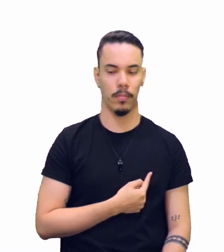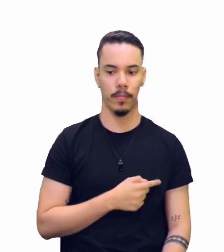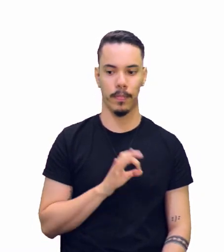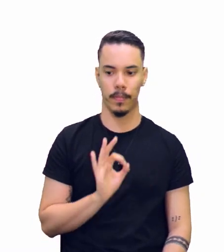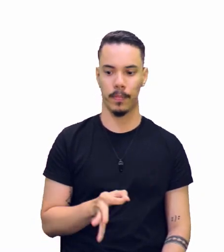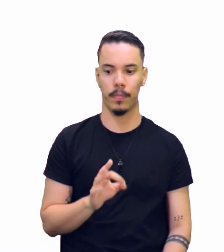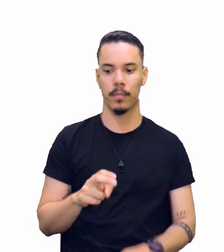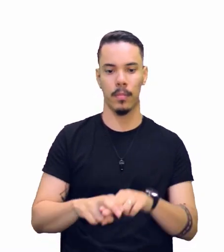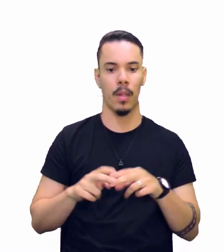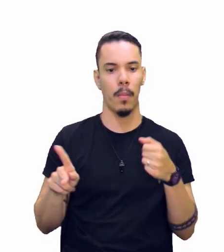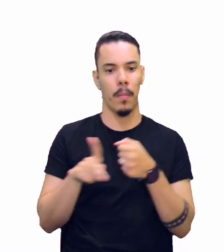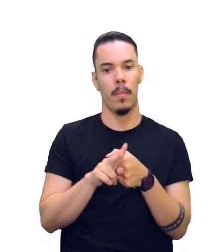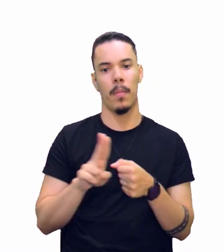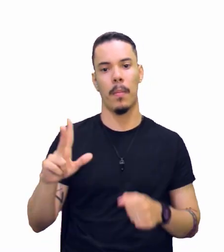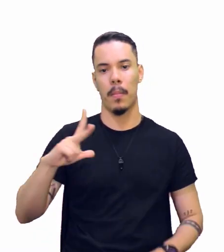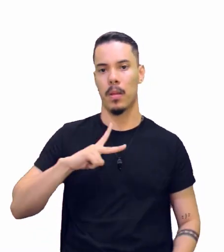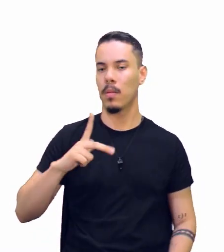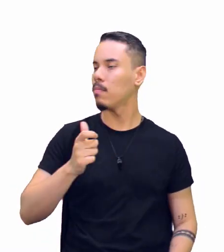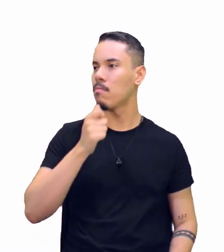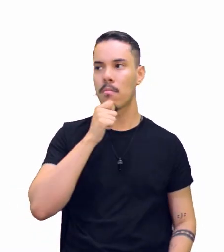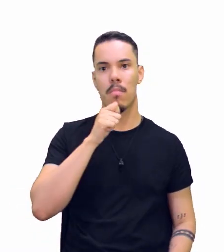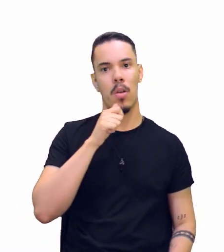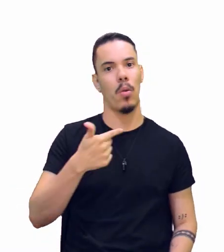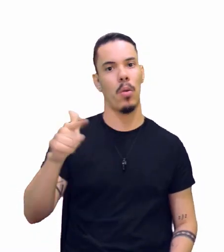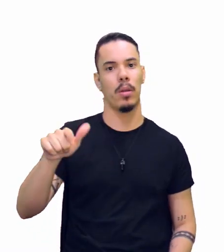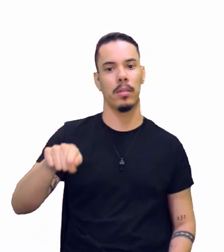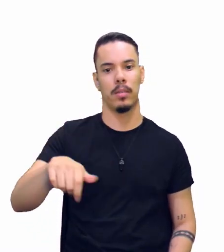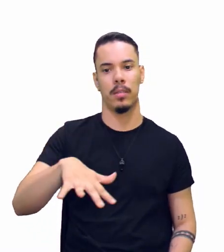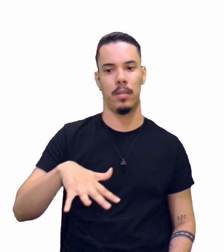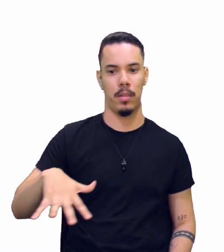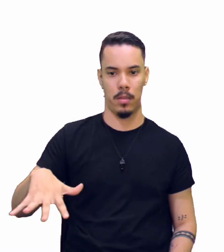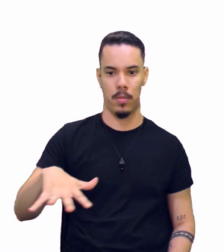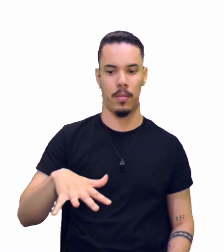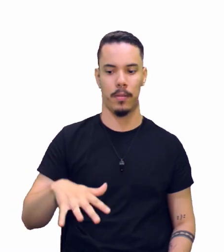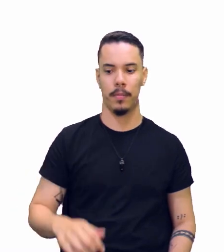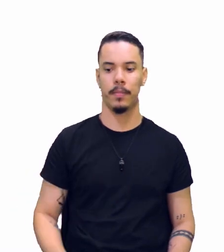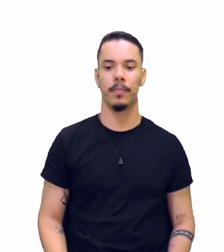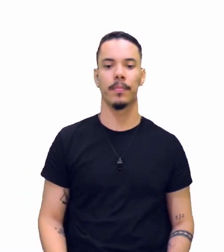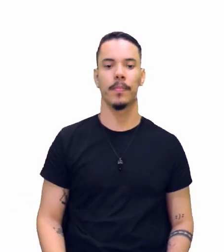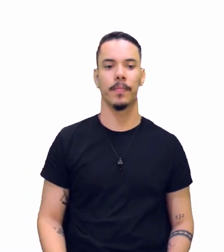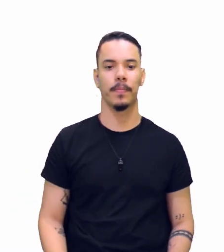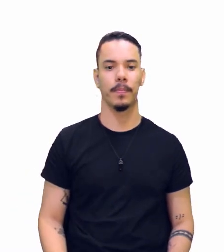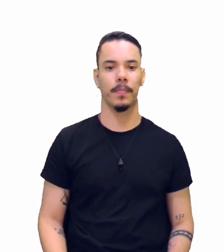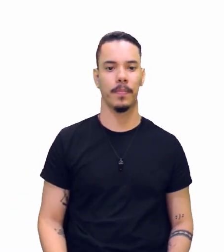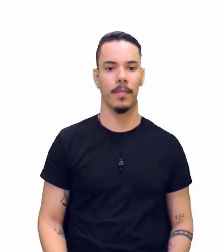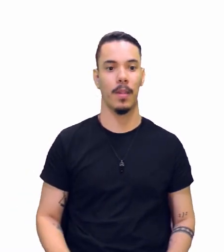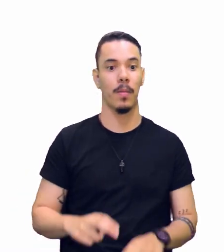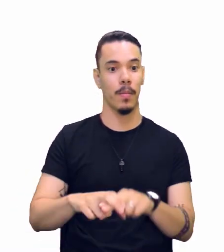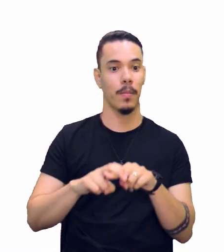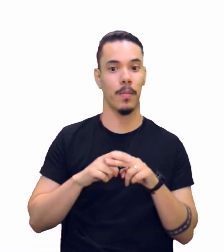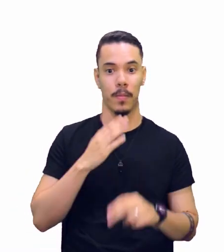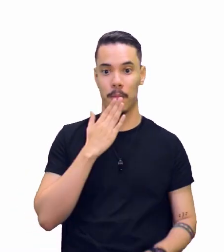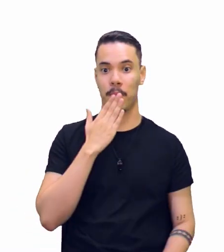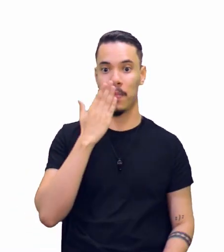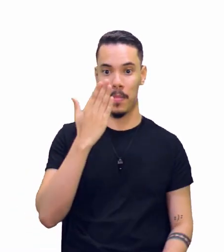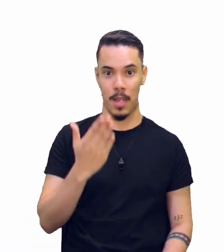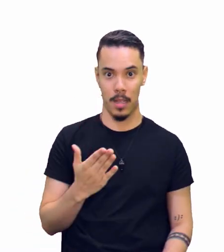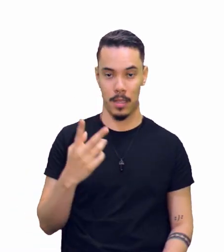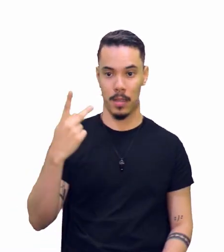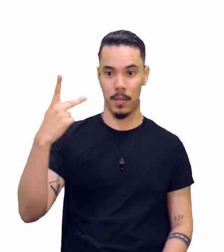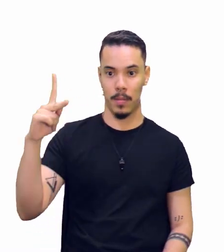Então não tem pronome pessoal aqui, é uma outra situação. Então, ask her to wait. Então, peça para